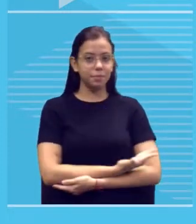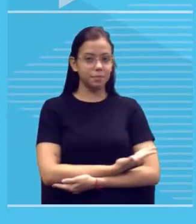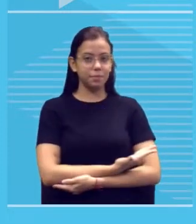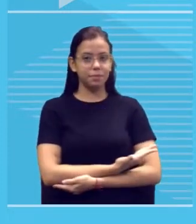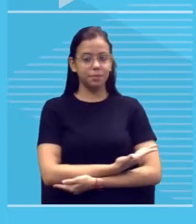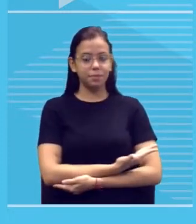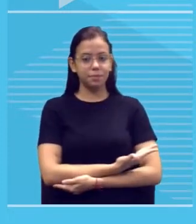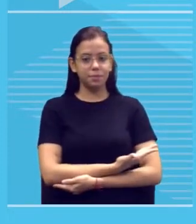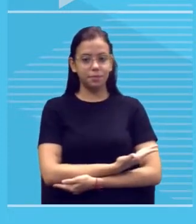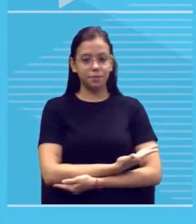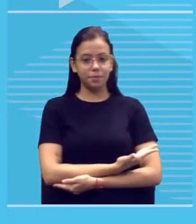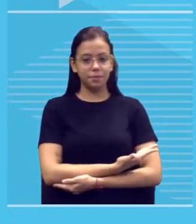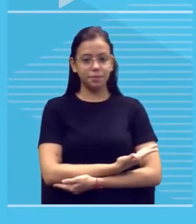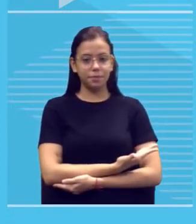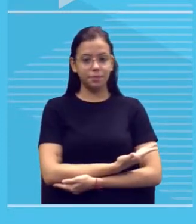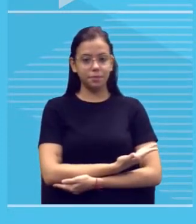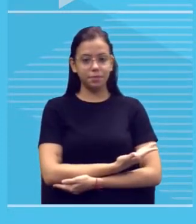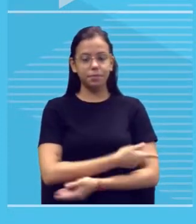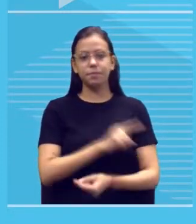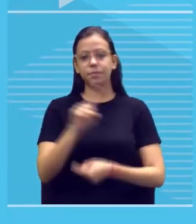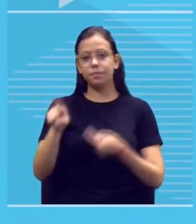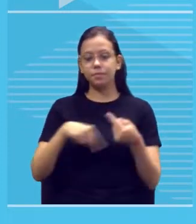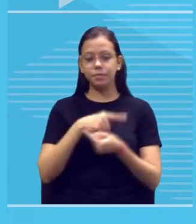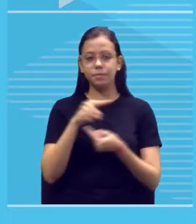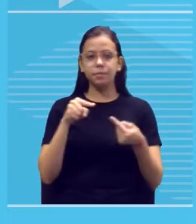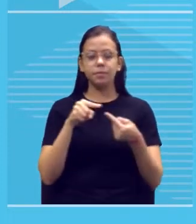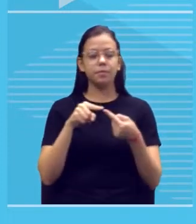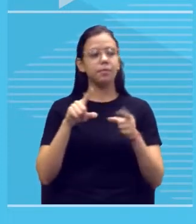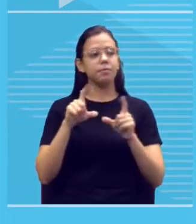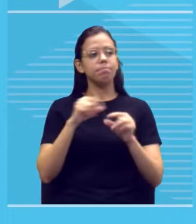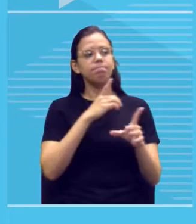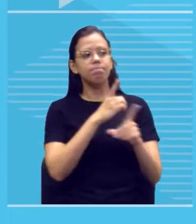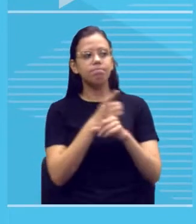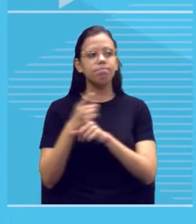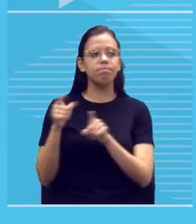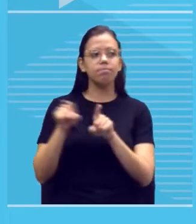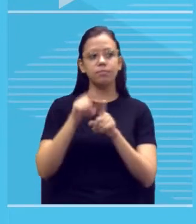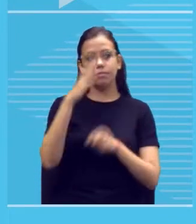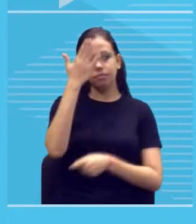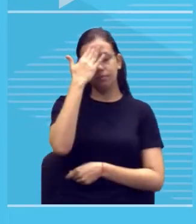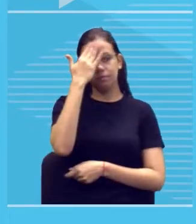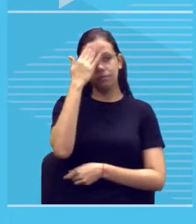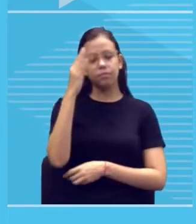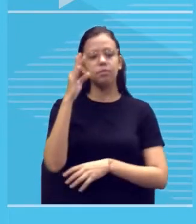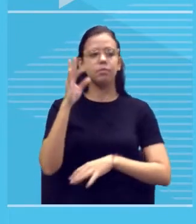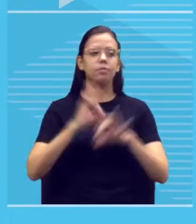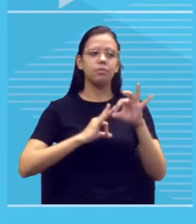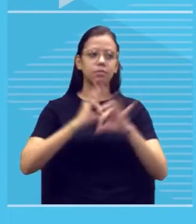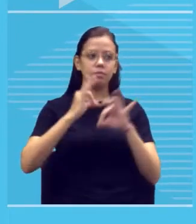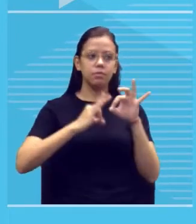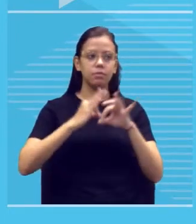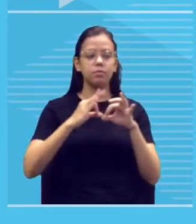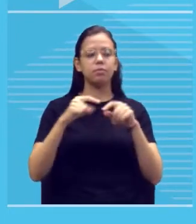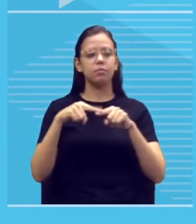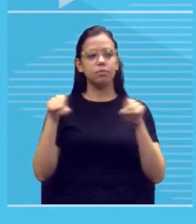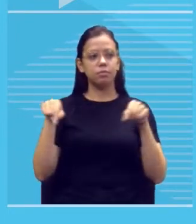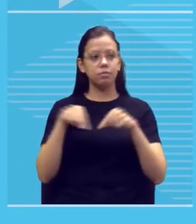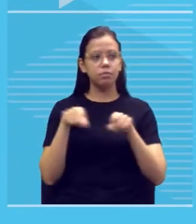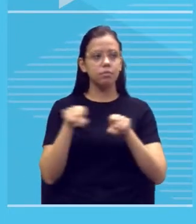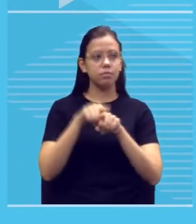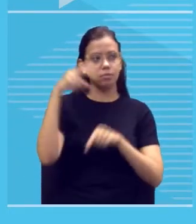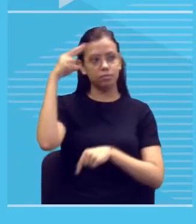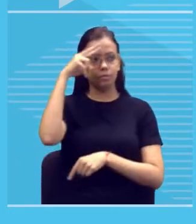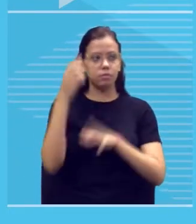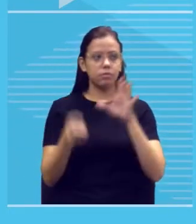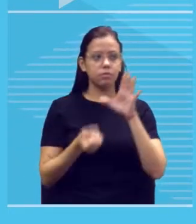tá aí né identificar e compreender os elementos da composição cênica sua história e desenvolvimento e Todas